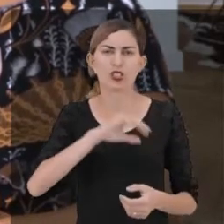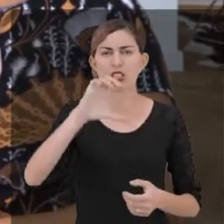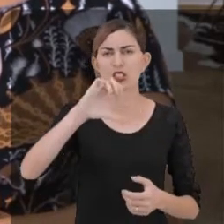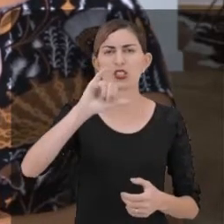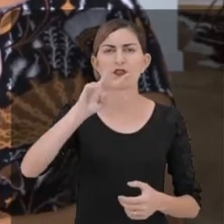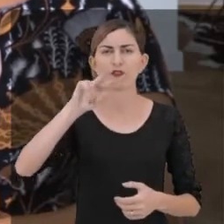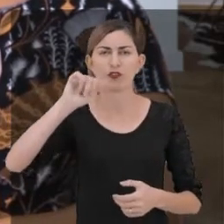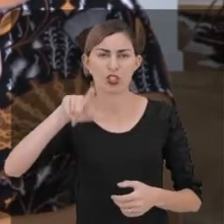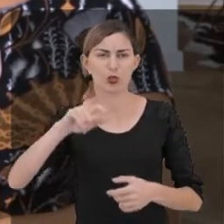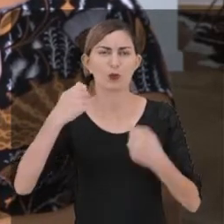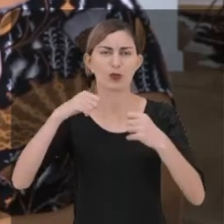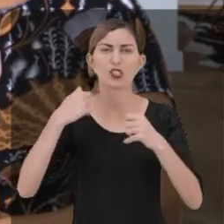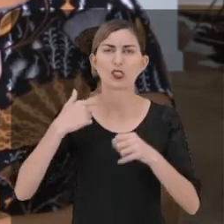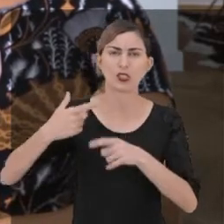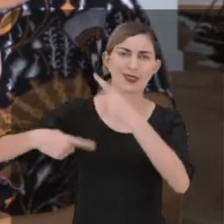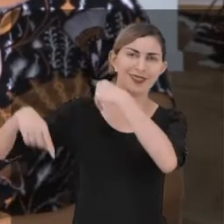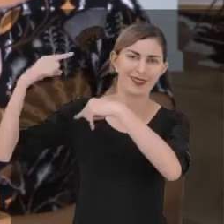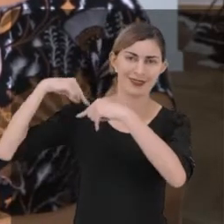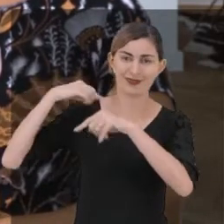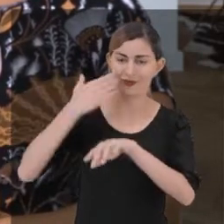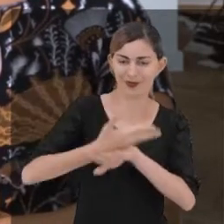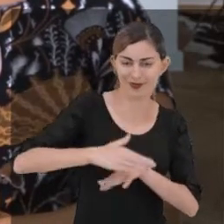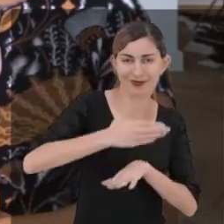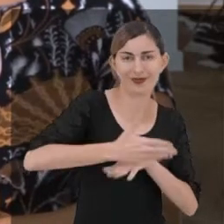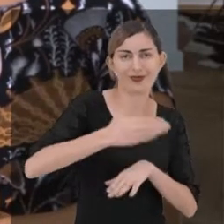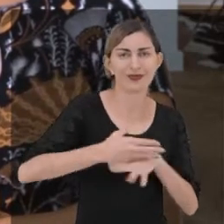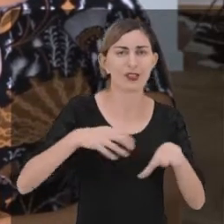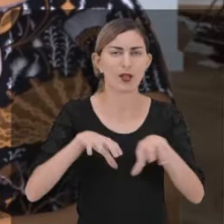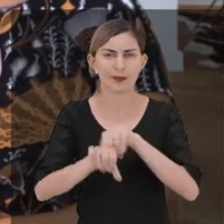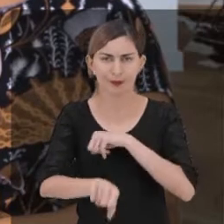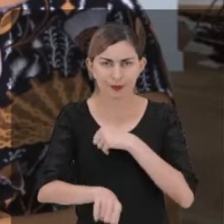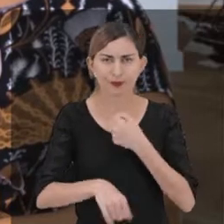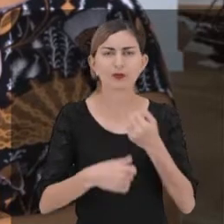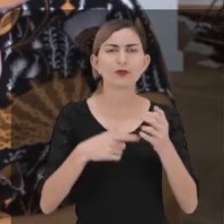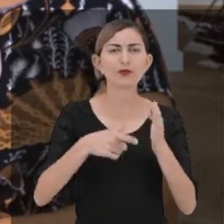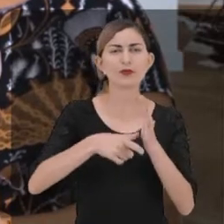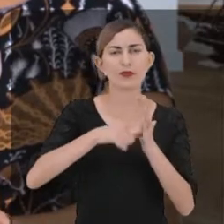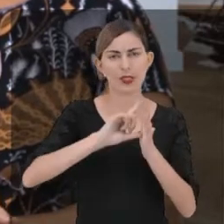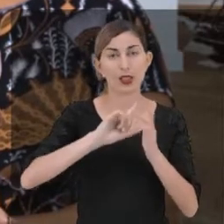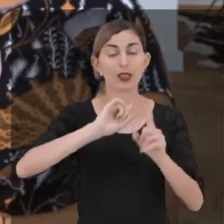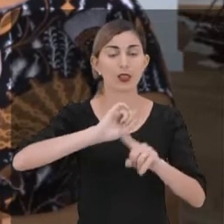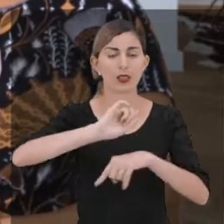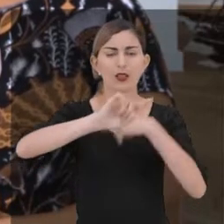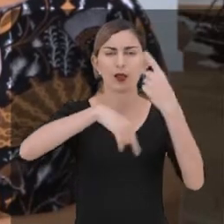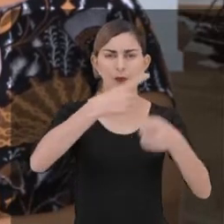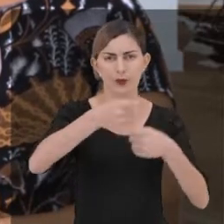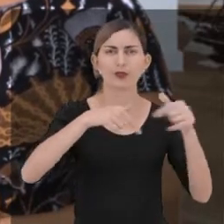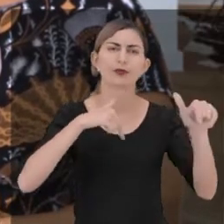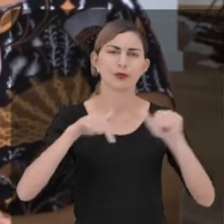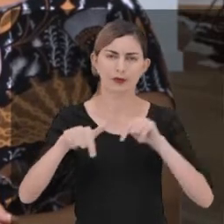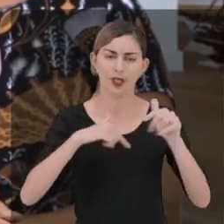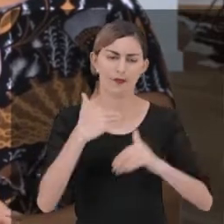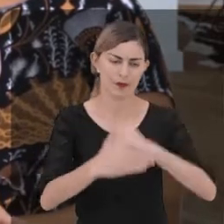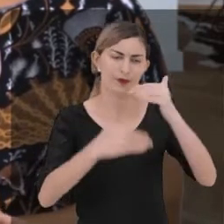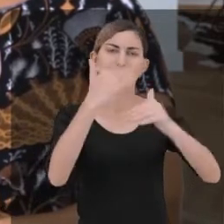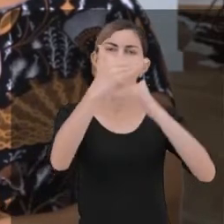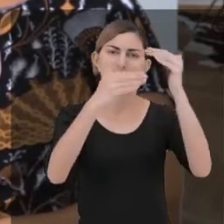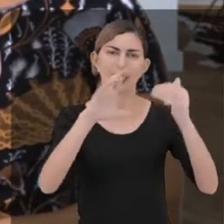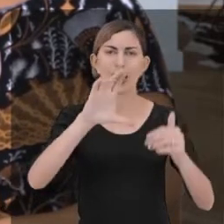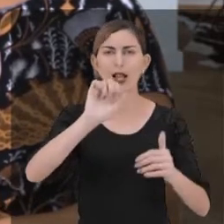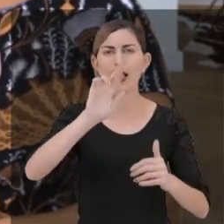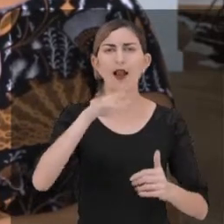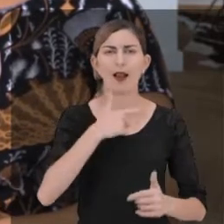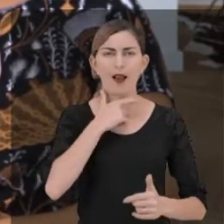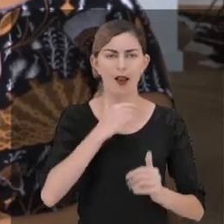ter passado por determinados procedimentos para que ele possa avançar no